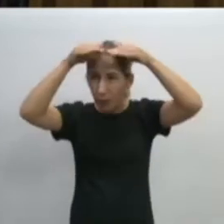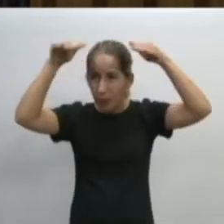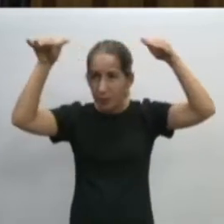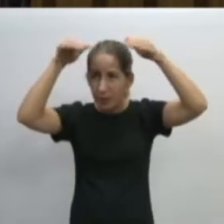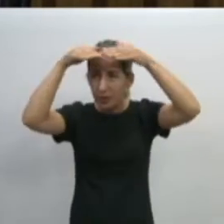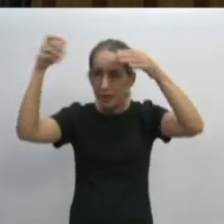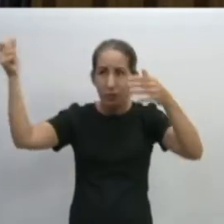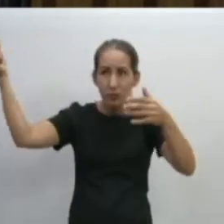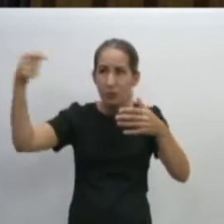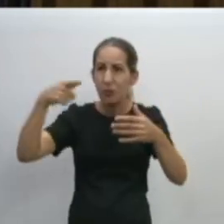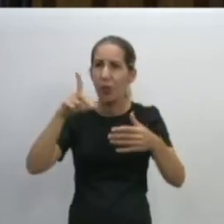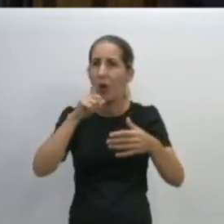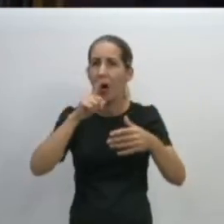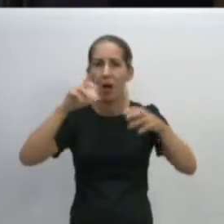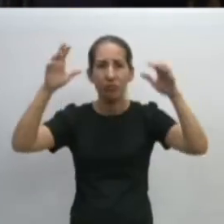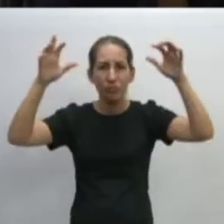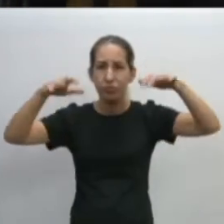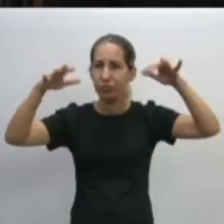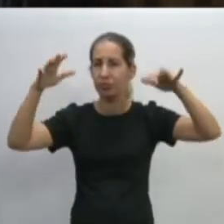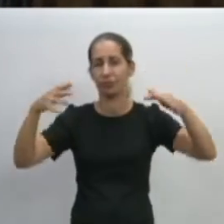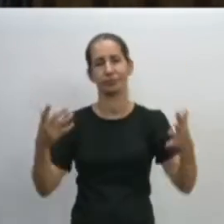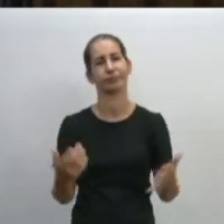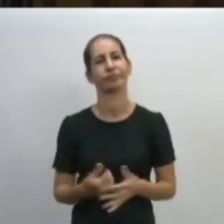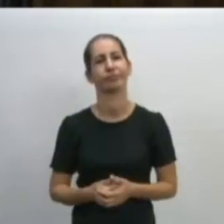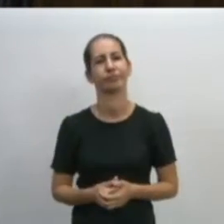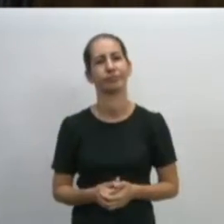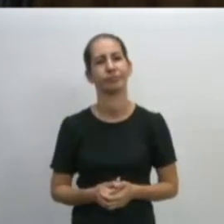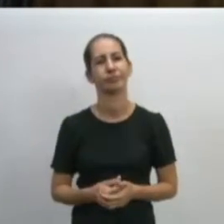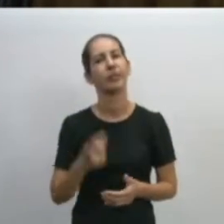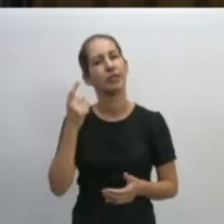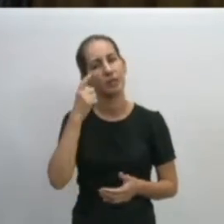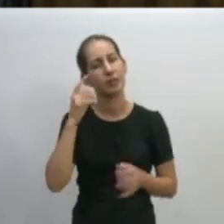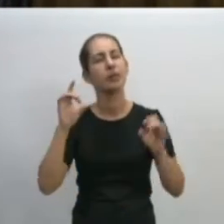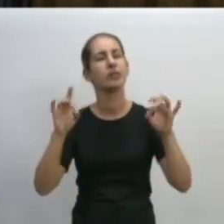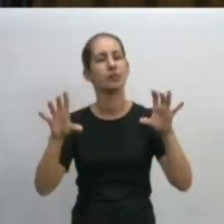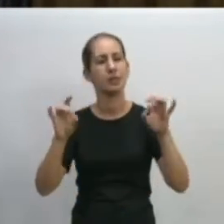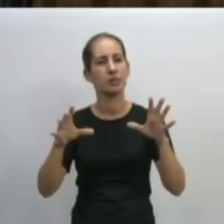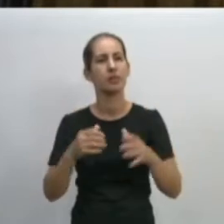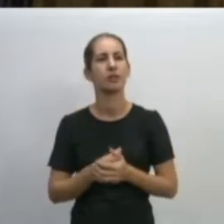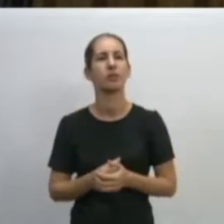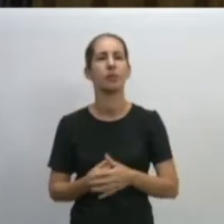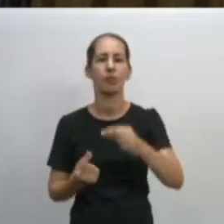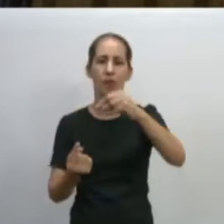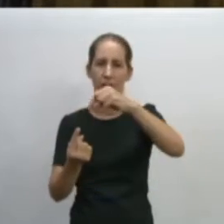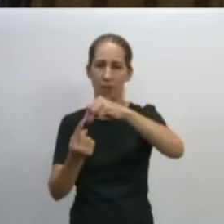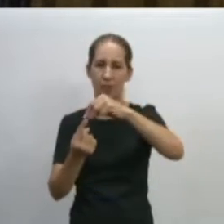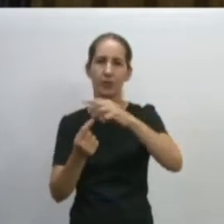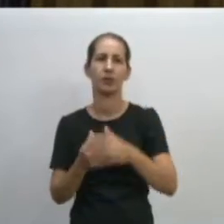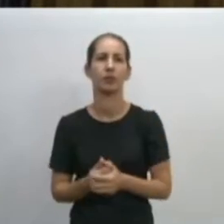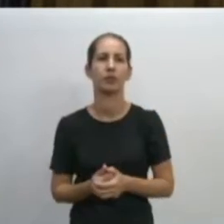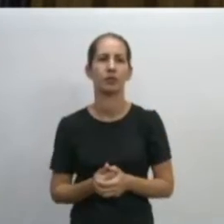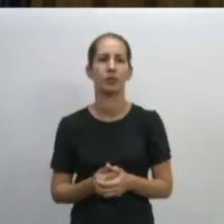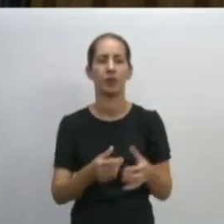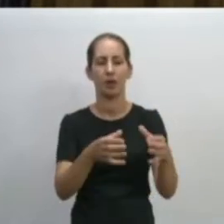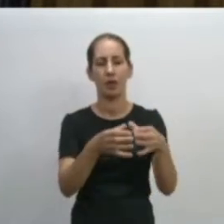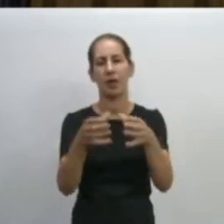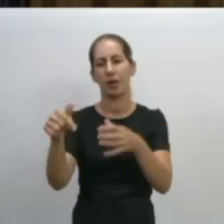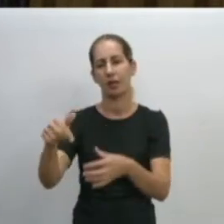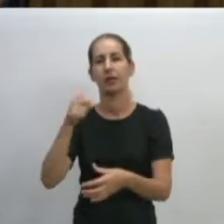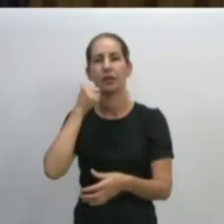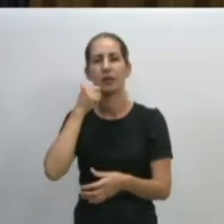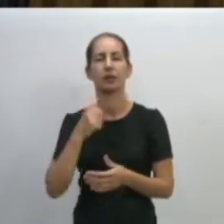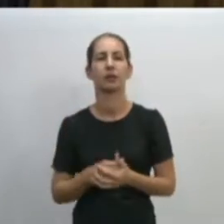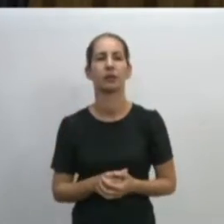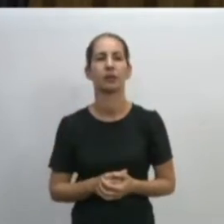do sol e da chuva. Então, realmente, eu acho que a gente tem que ter uma atenção especial para os abrigos que estão sendo colocados aqui em Natal.